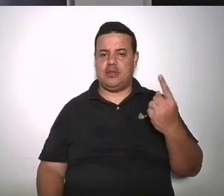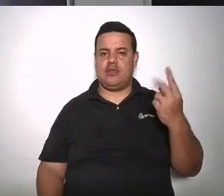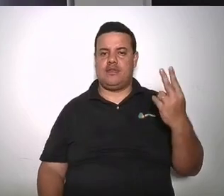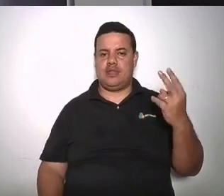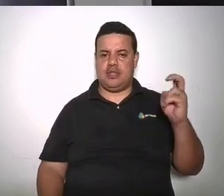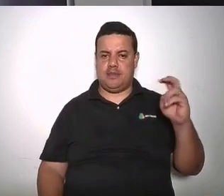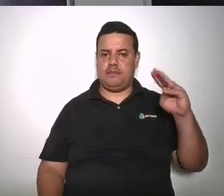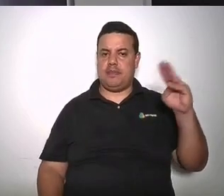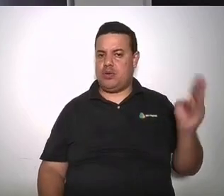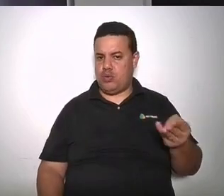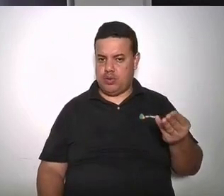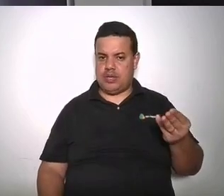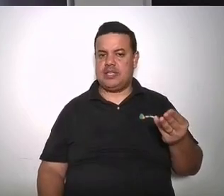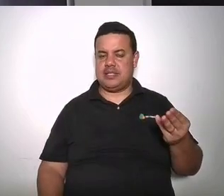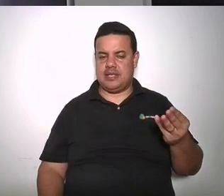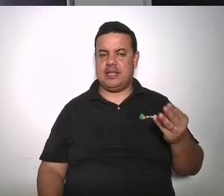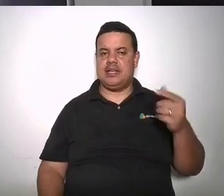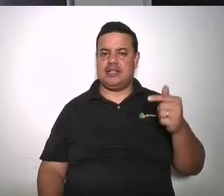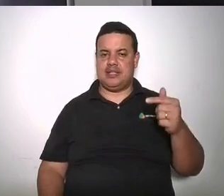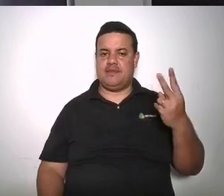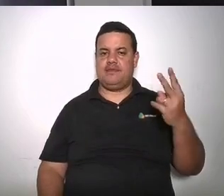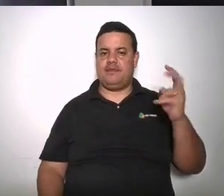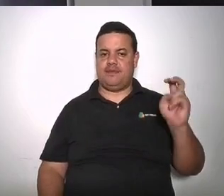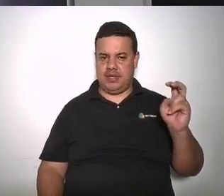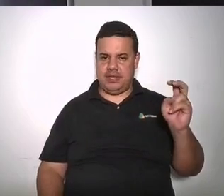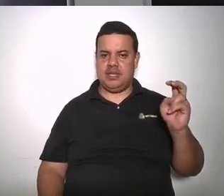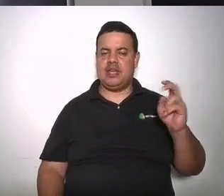125.153.725. E outras receitas correntes,